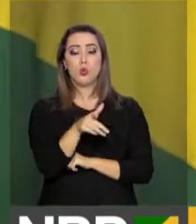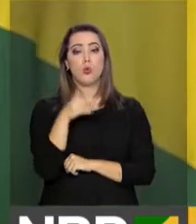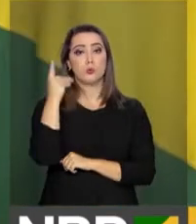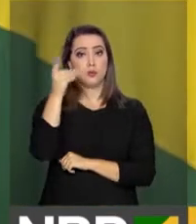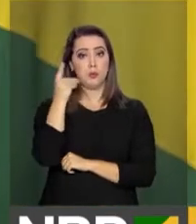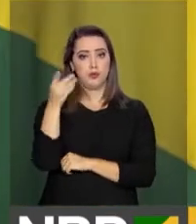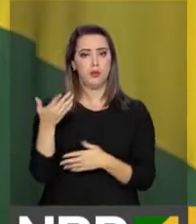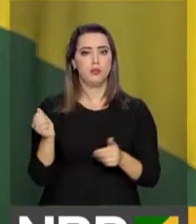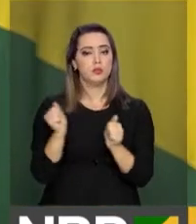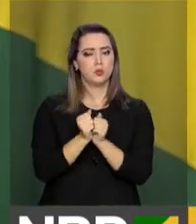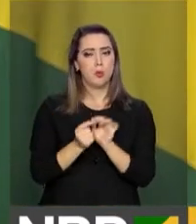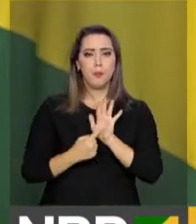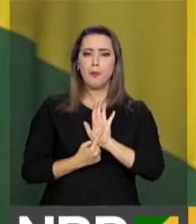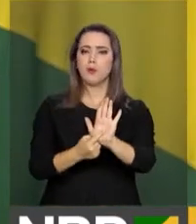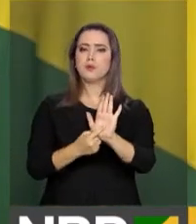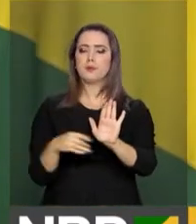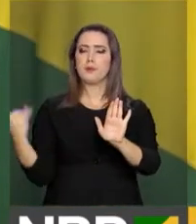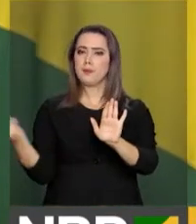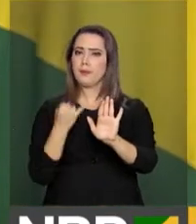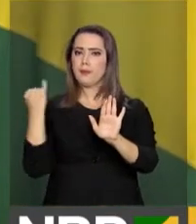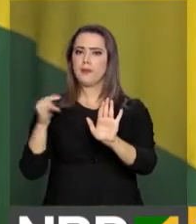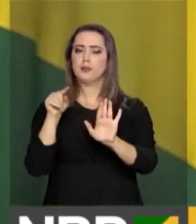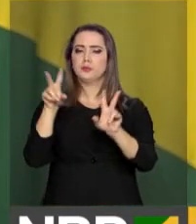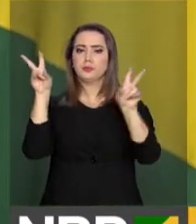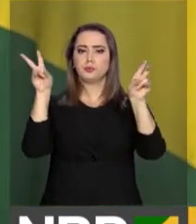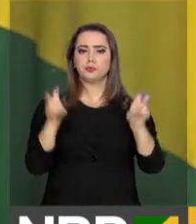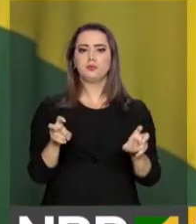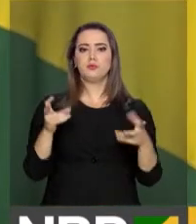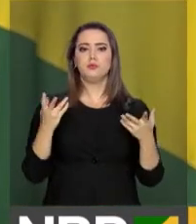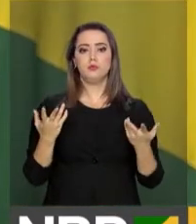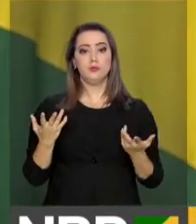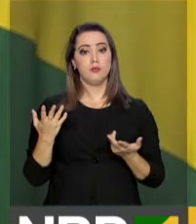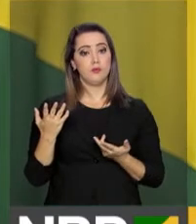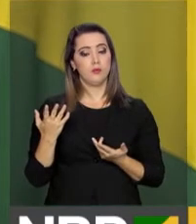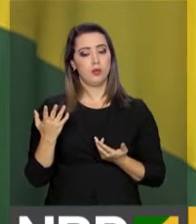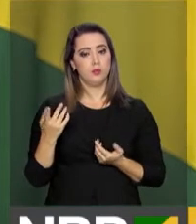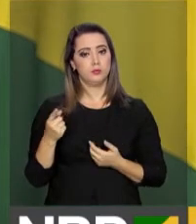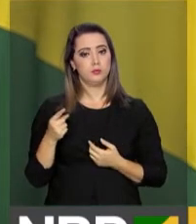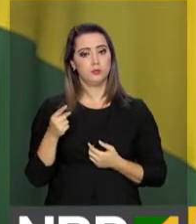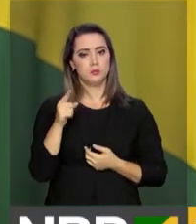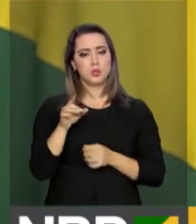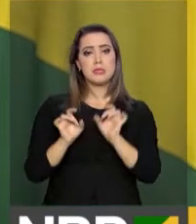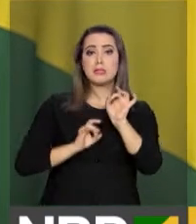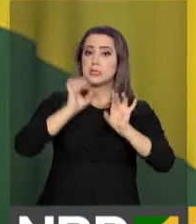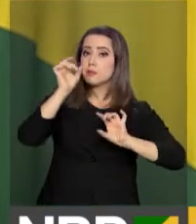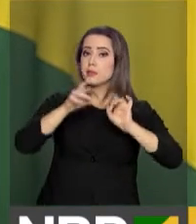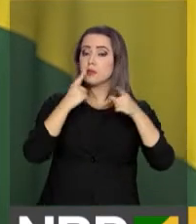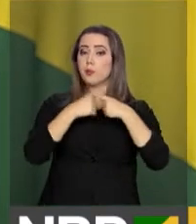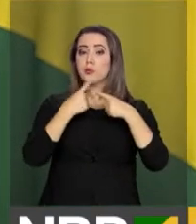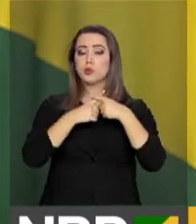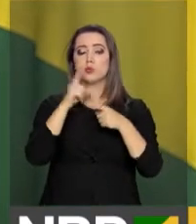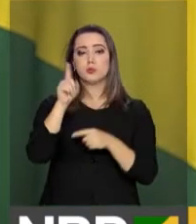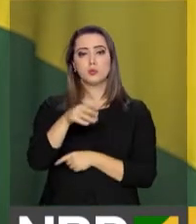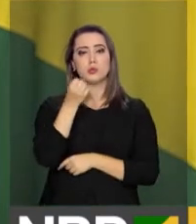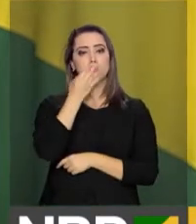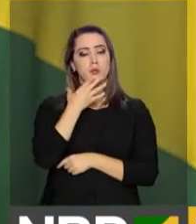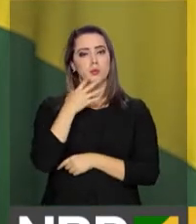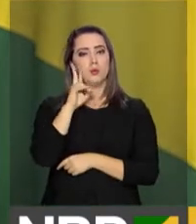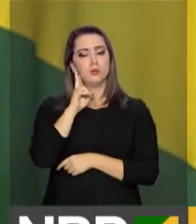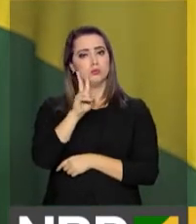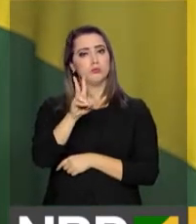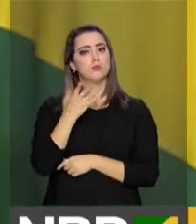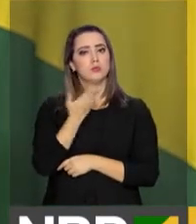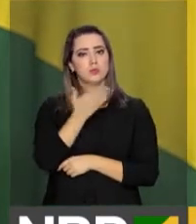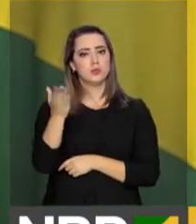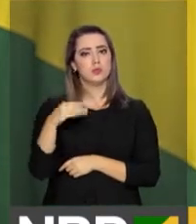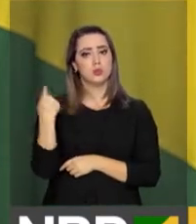a importância desta matéria não é e especialmente porque é interessante com isto tudo nós